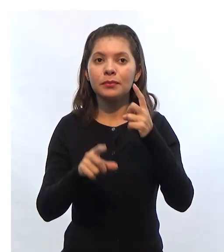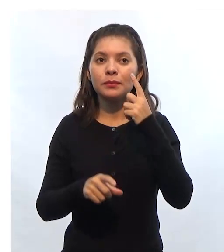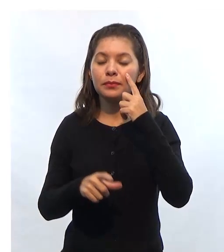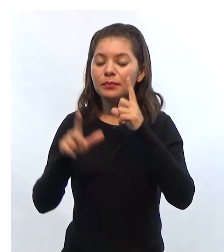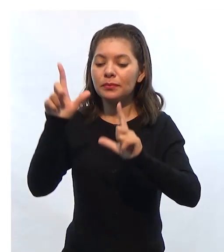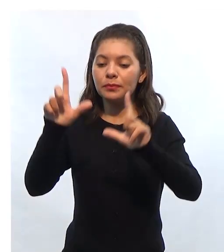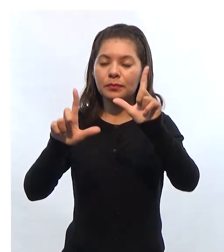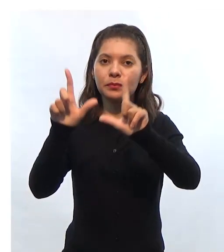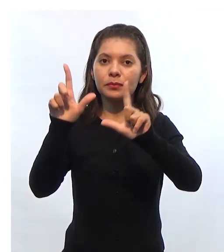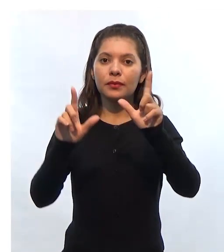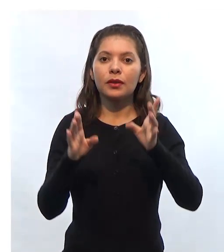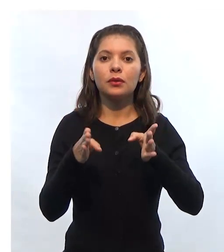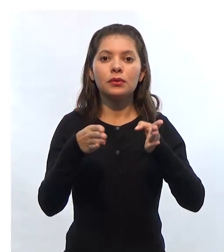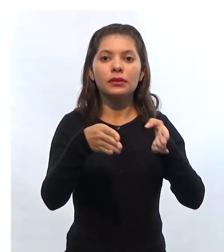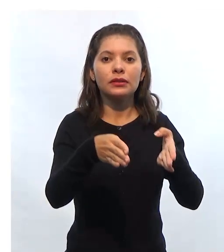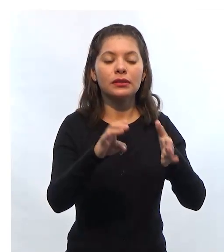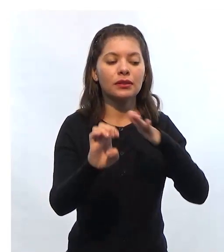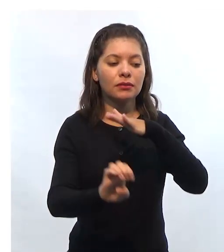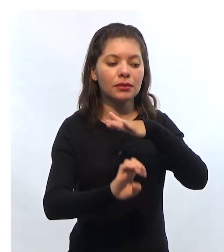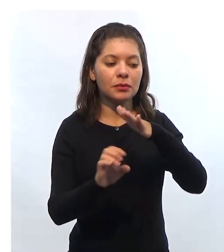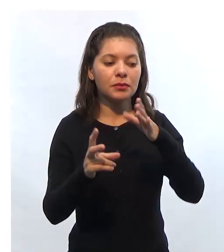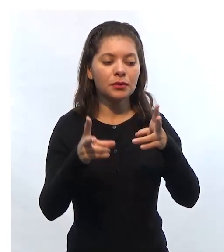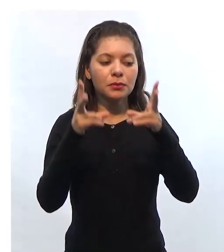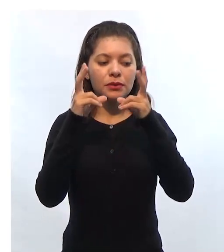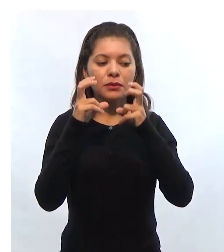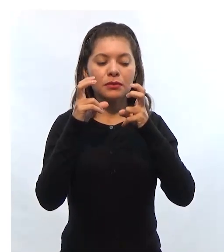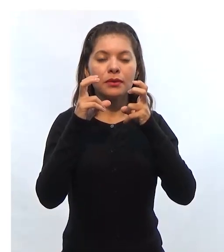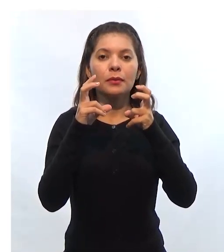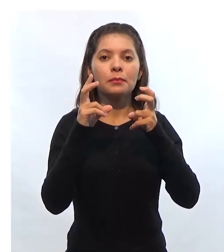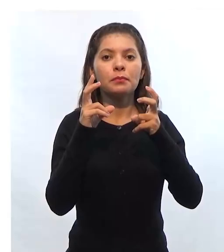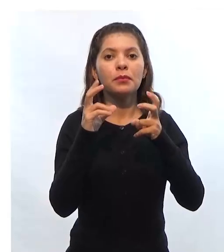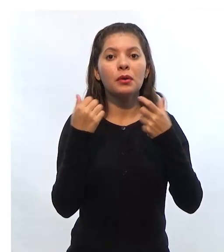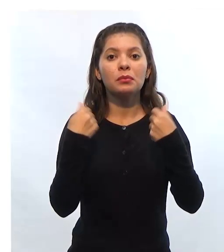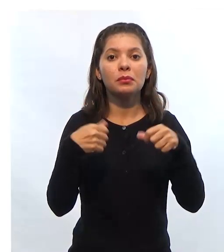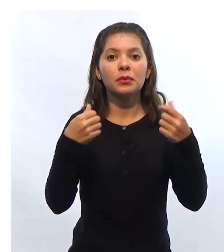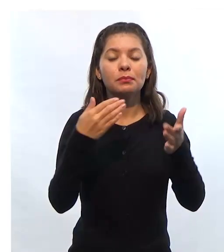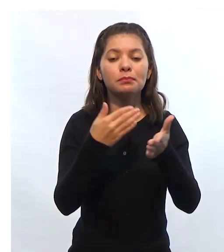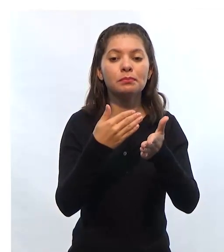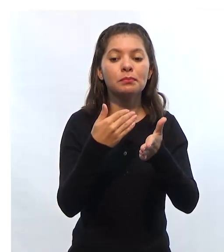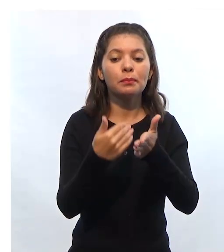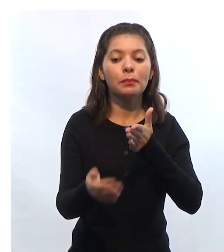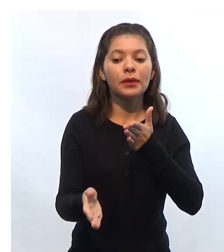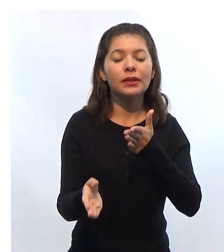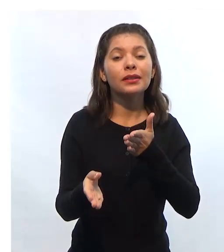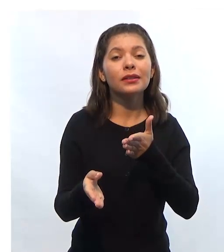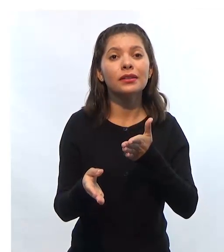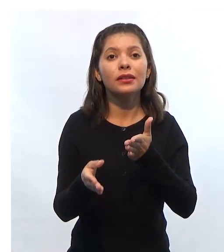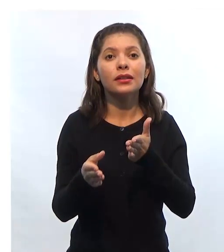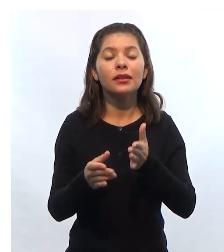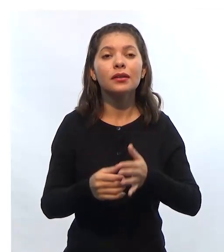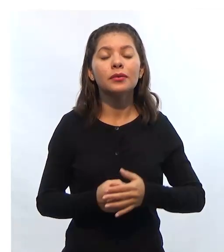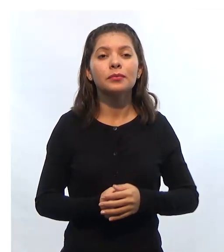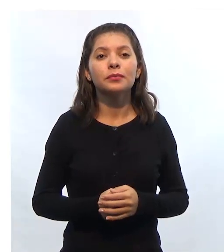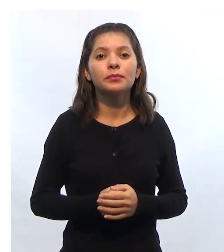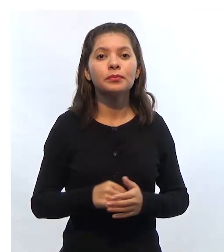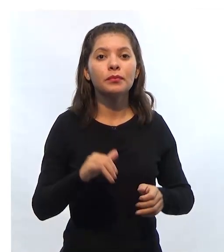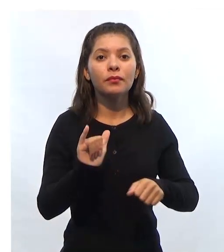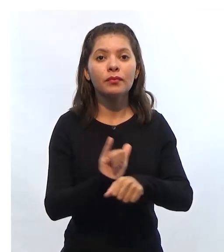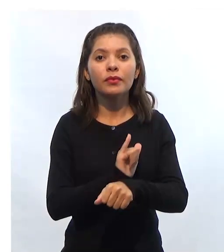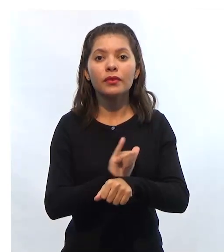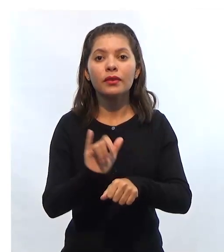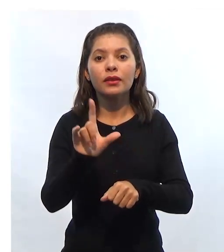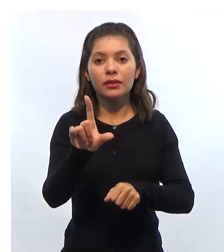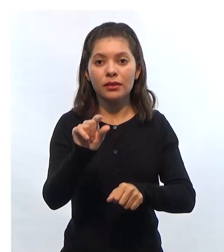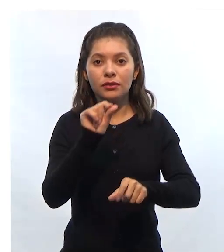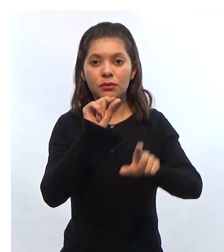marketing concentrado, é quando as empresas observam que mesmo com a diferenciação de produto pode perder parte do mercado. Então,